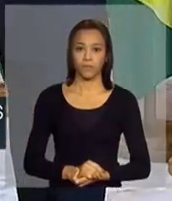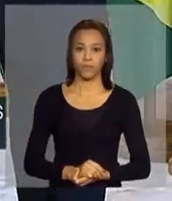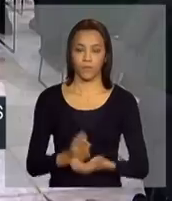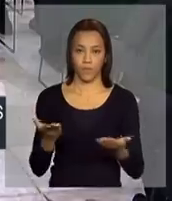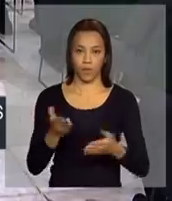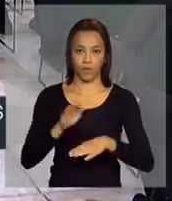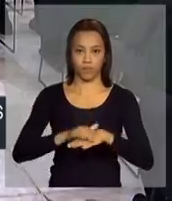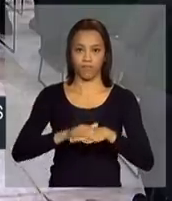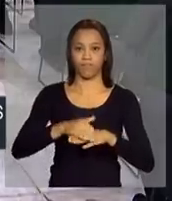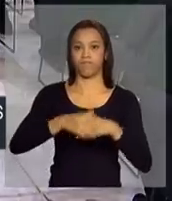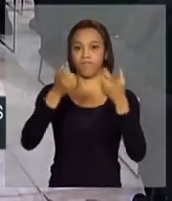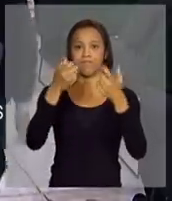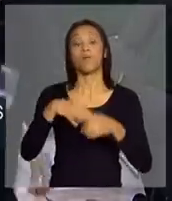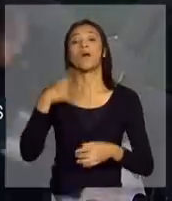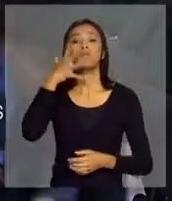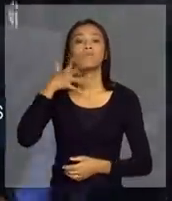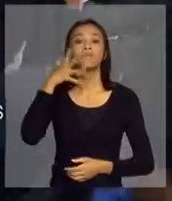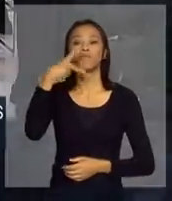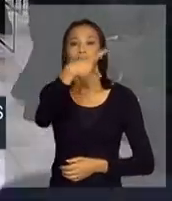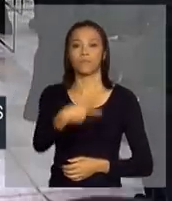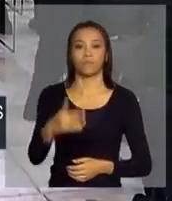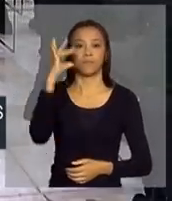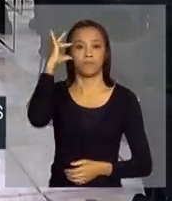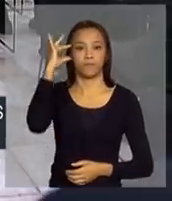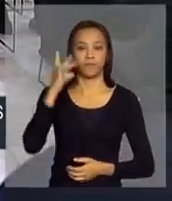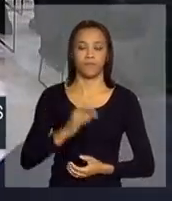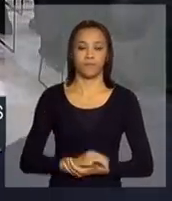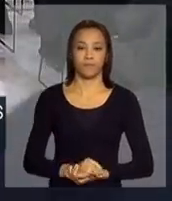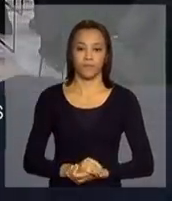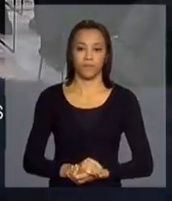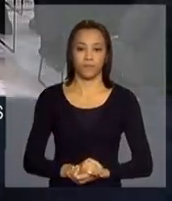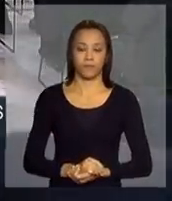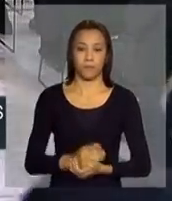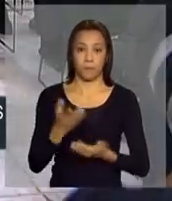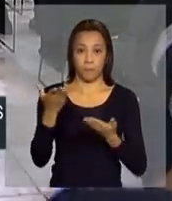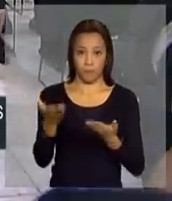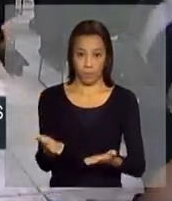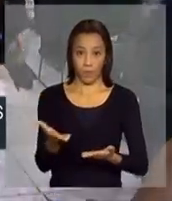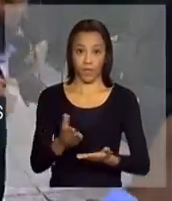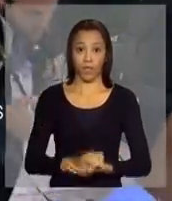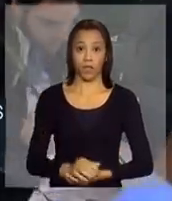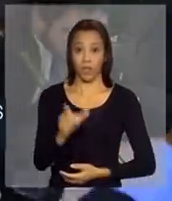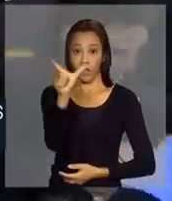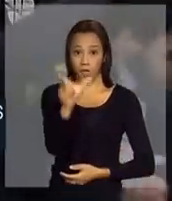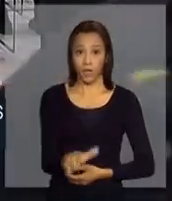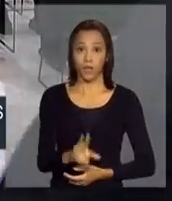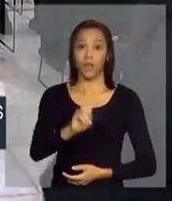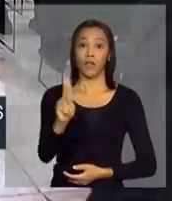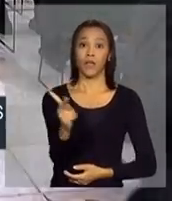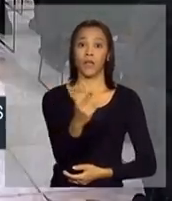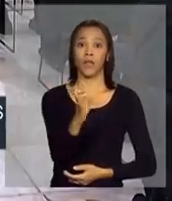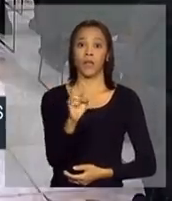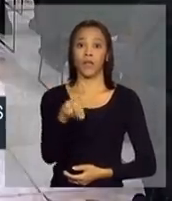Com a palavra, a senhora Presidenta da República. Excelentíssimo senhor, Herman Van